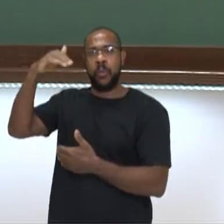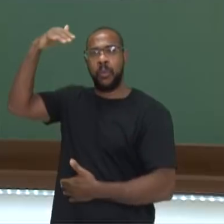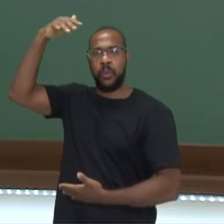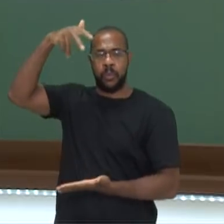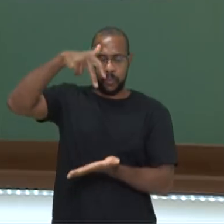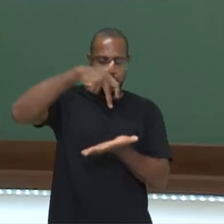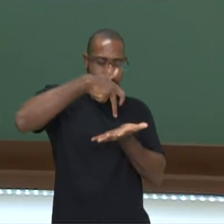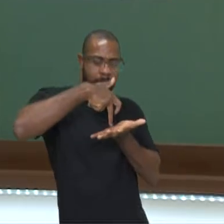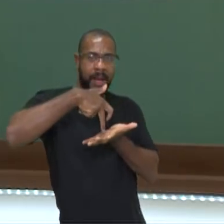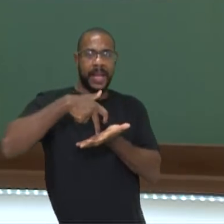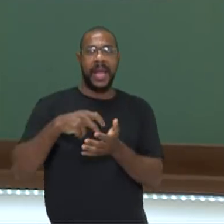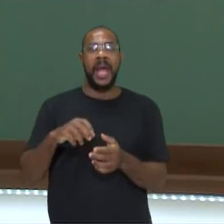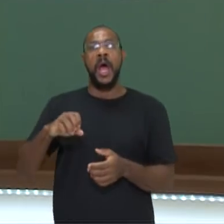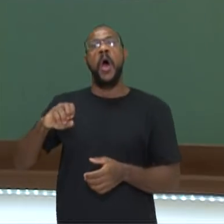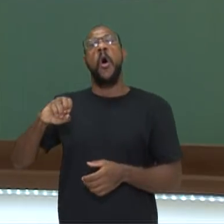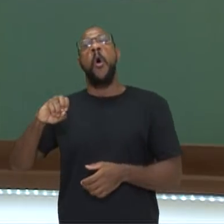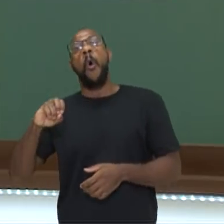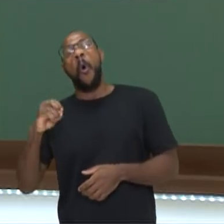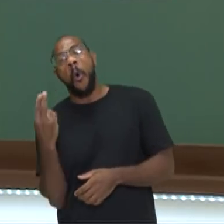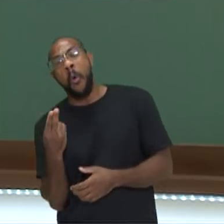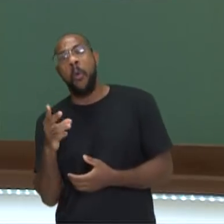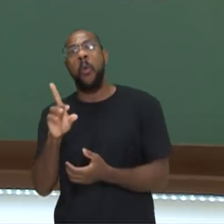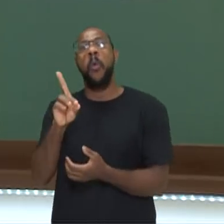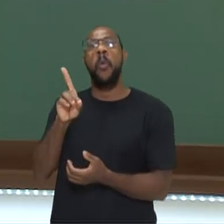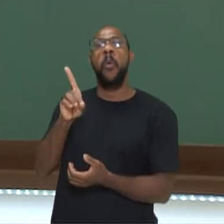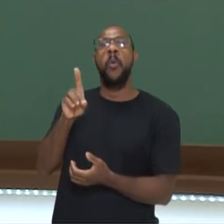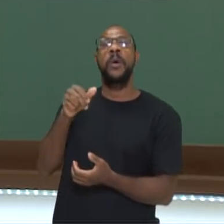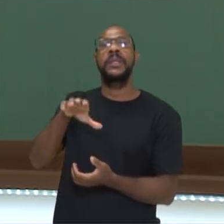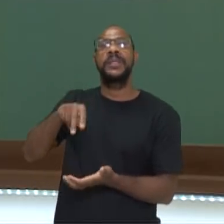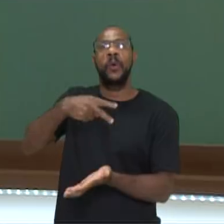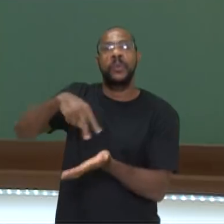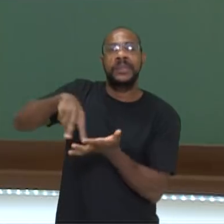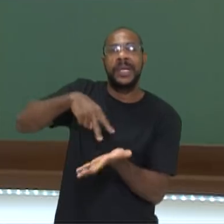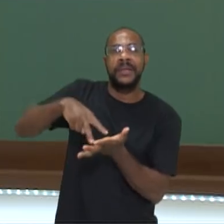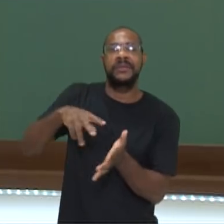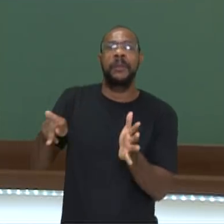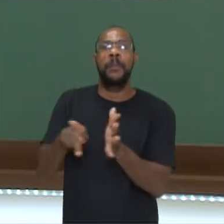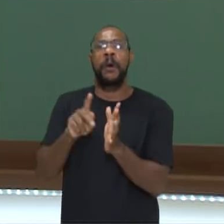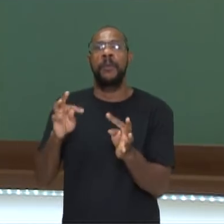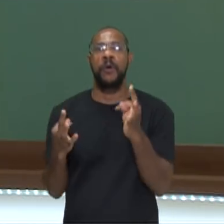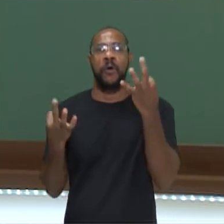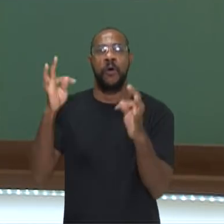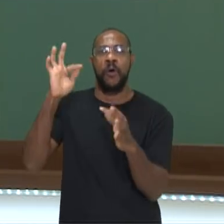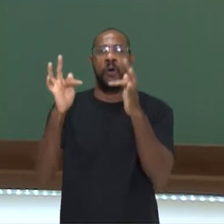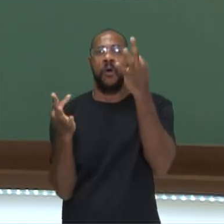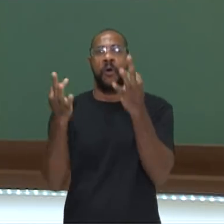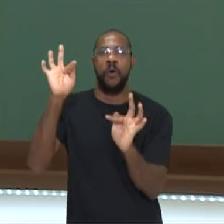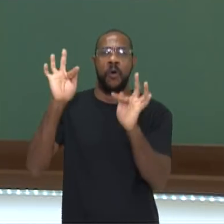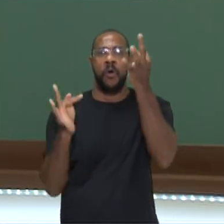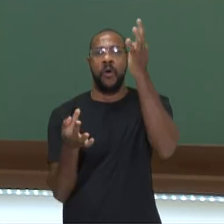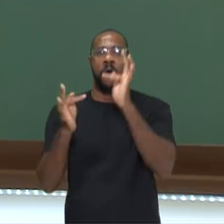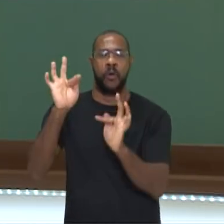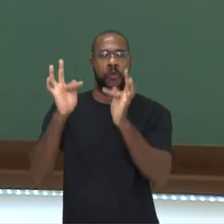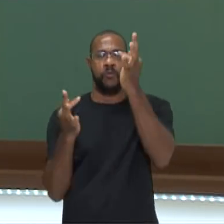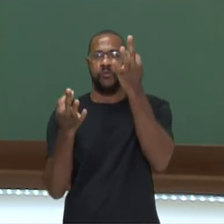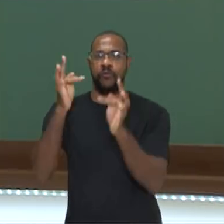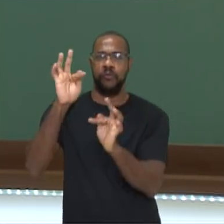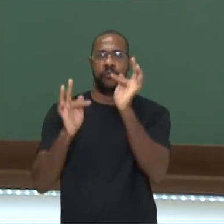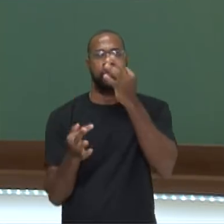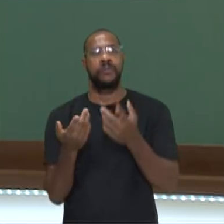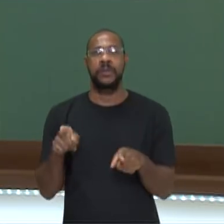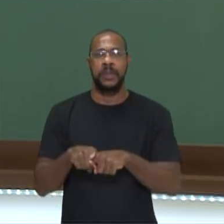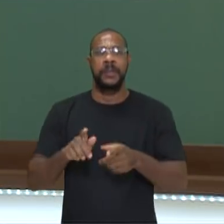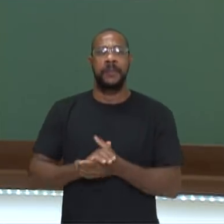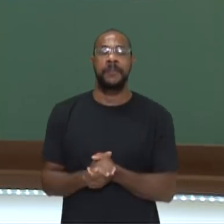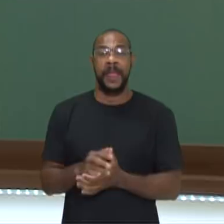Então, isso faz com que a gente sempre lembre de movimento, de estar em movimento. Então, a